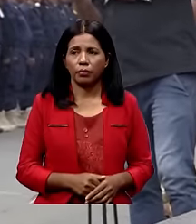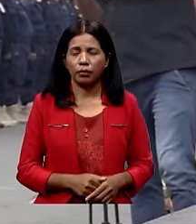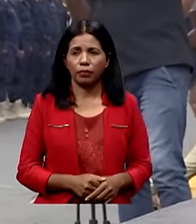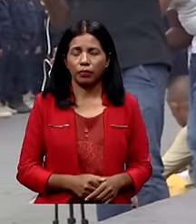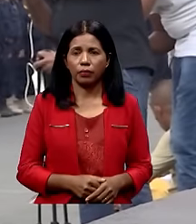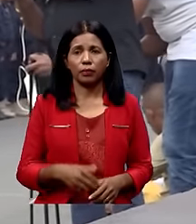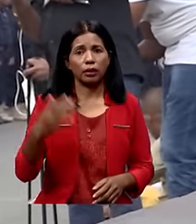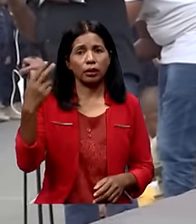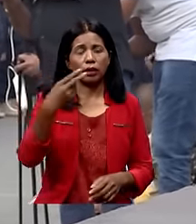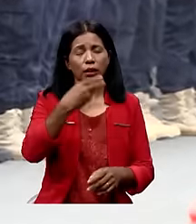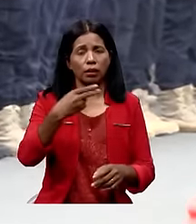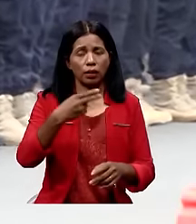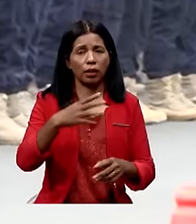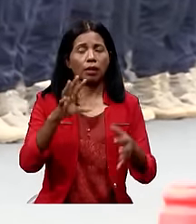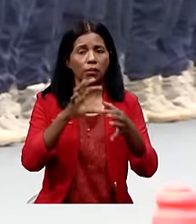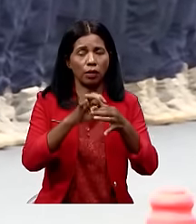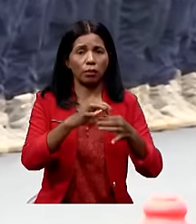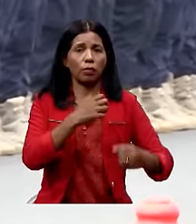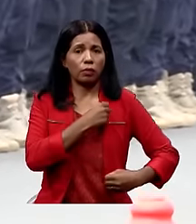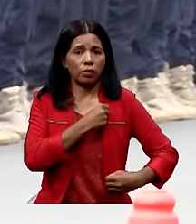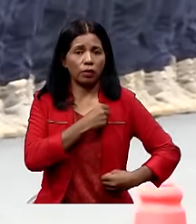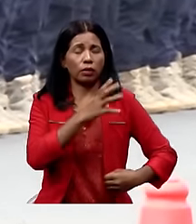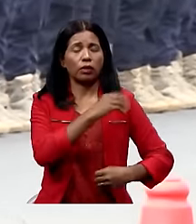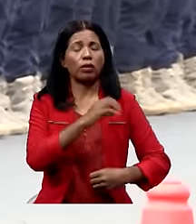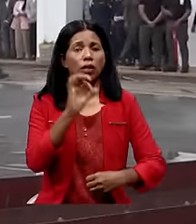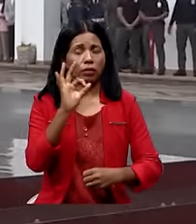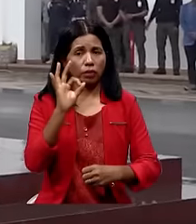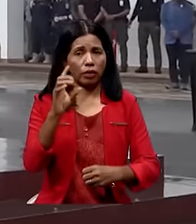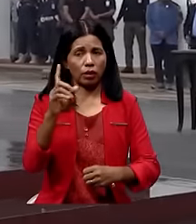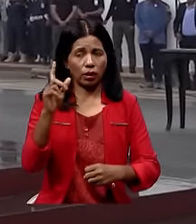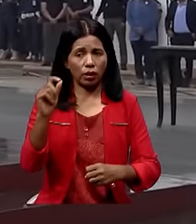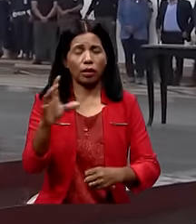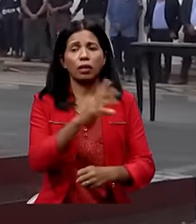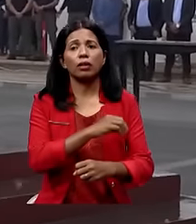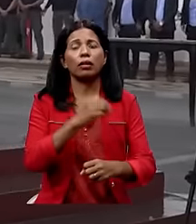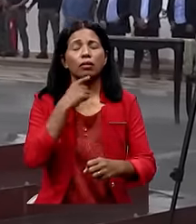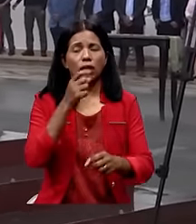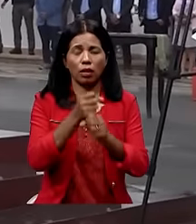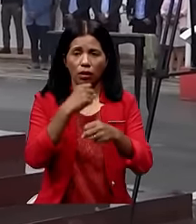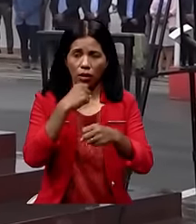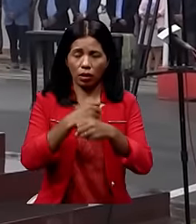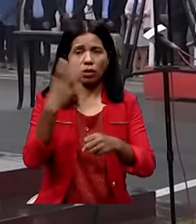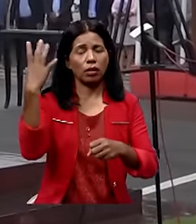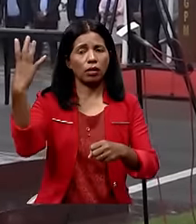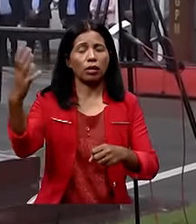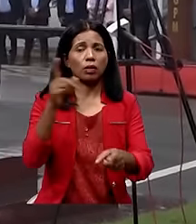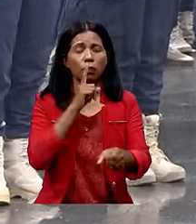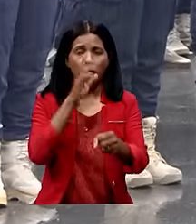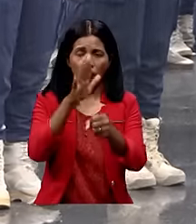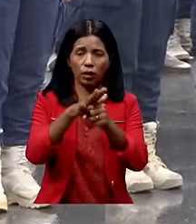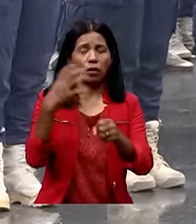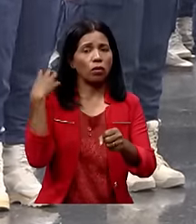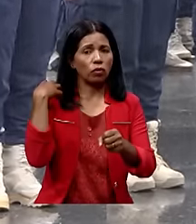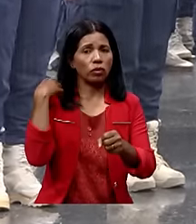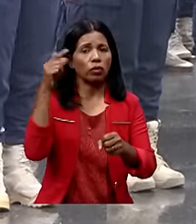Iha quinta ne membro pentel no FFreteli nebe antes ne pratica arte marciais no rituais halo juramento iha palacio governo. Iha ambito juramento